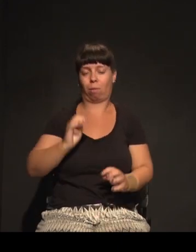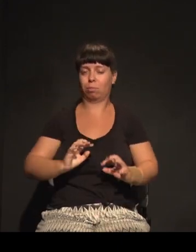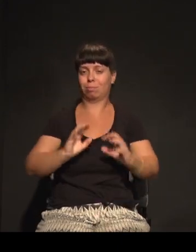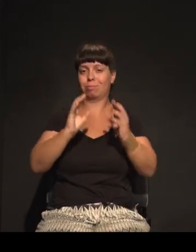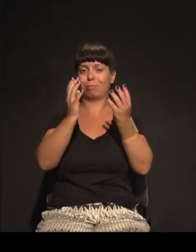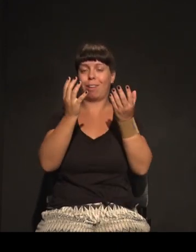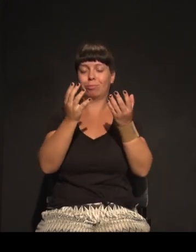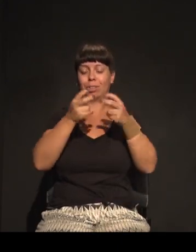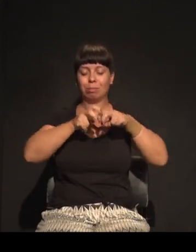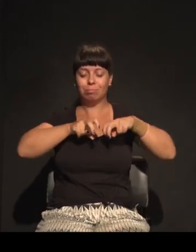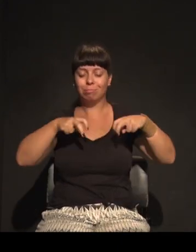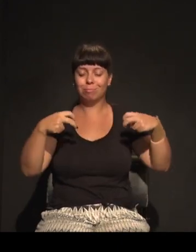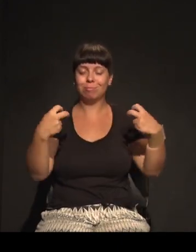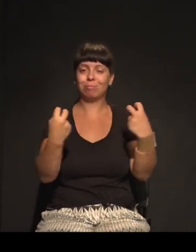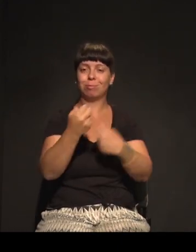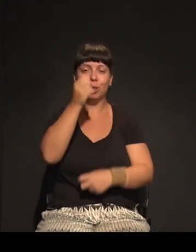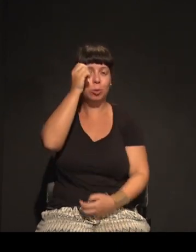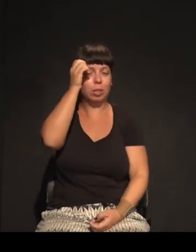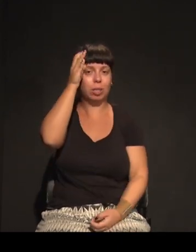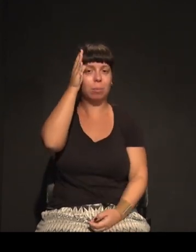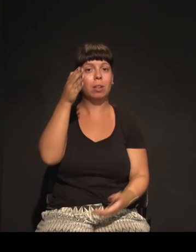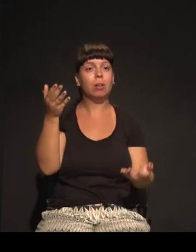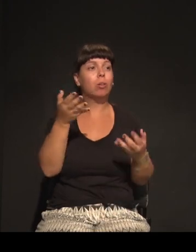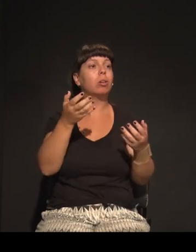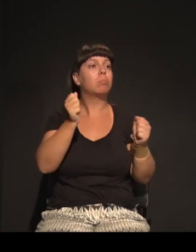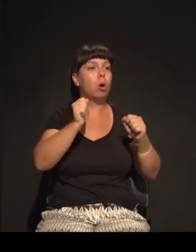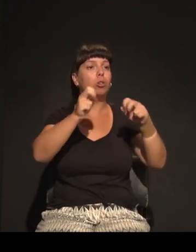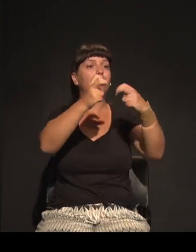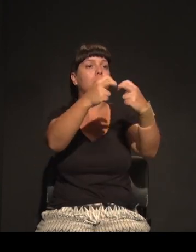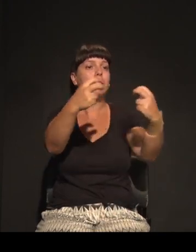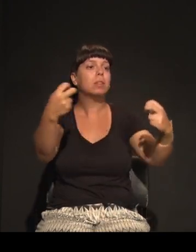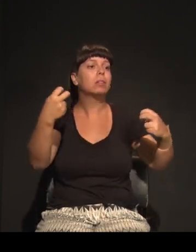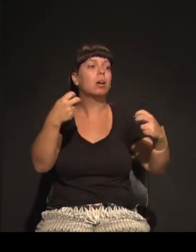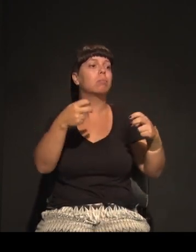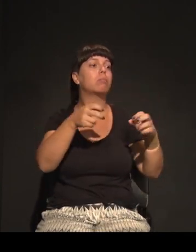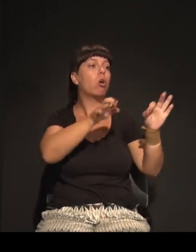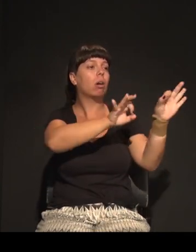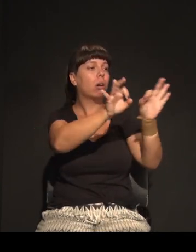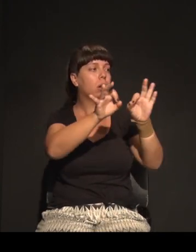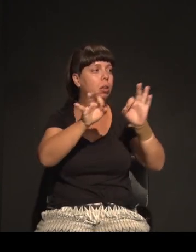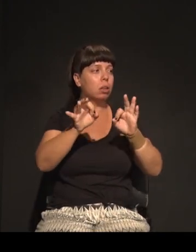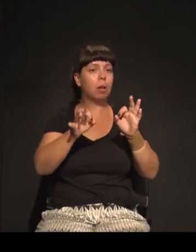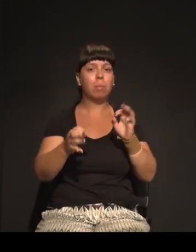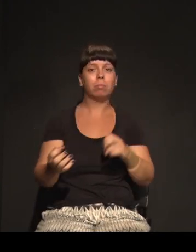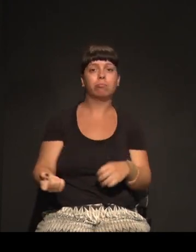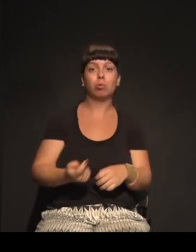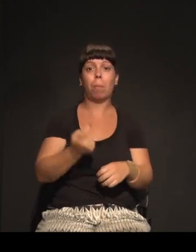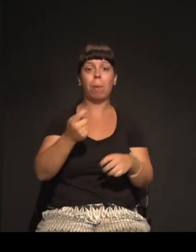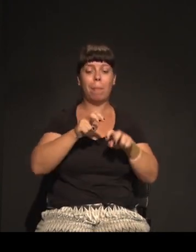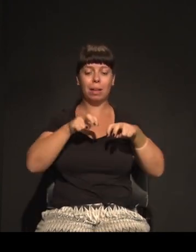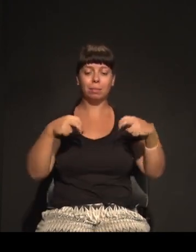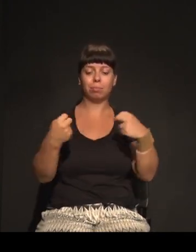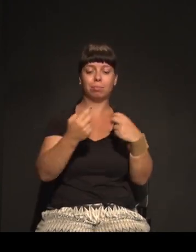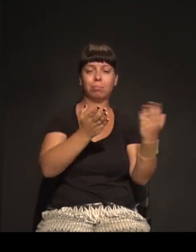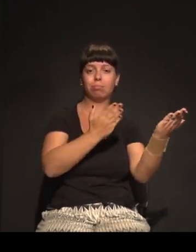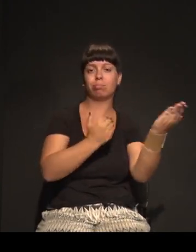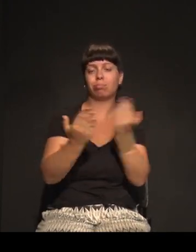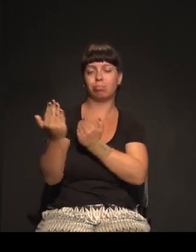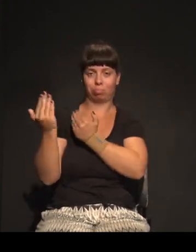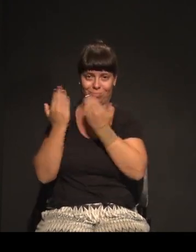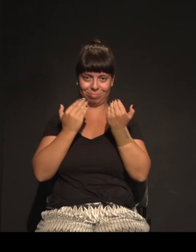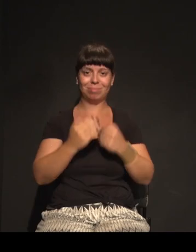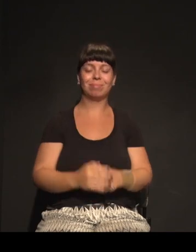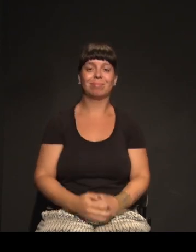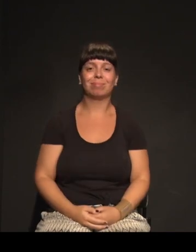tomarem seus lugares pra gente formar aqui a nossa primeira primeira rodada é de conversa